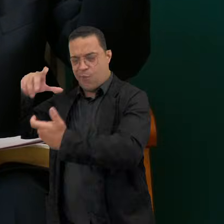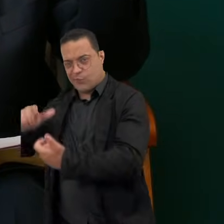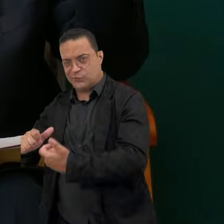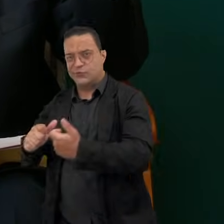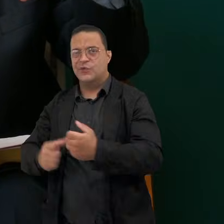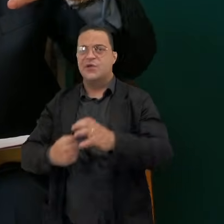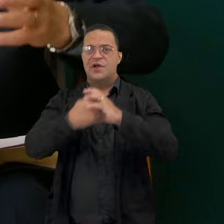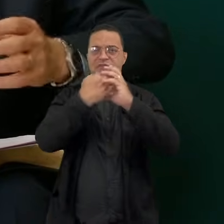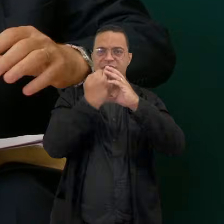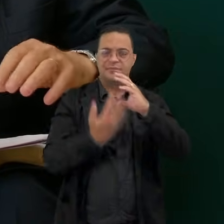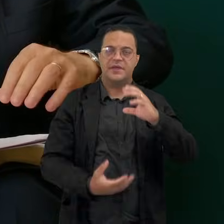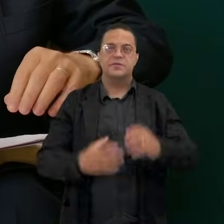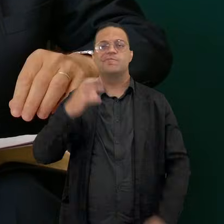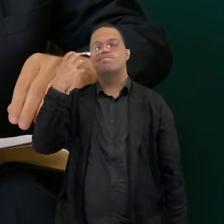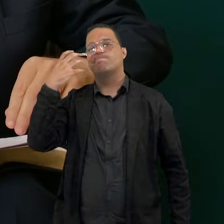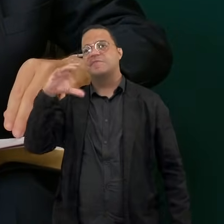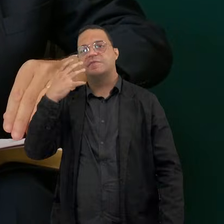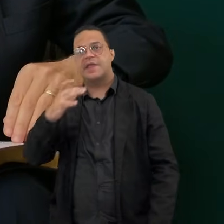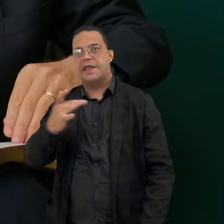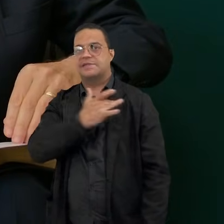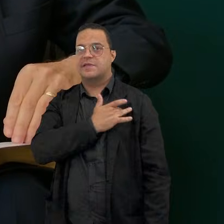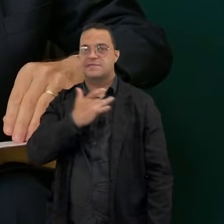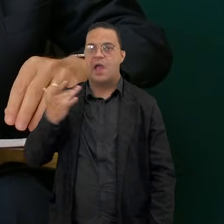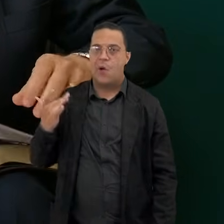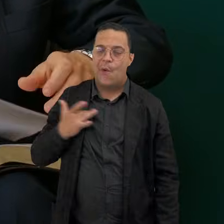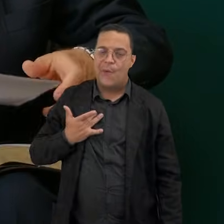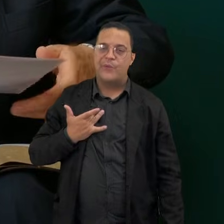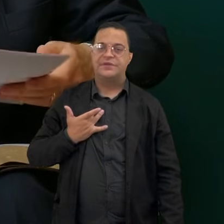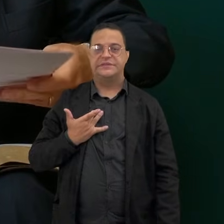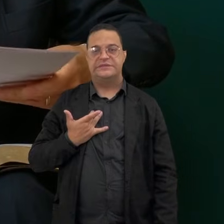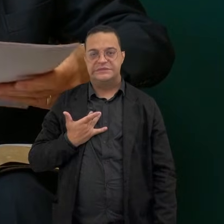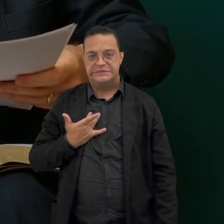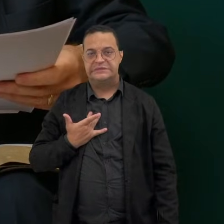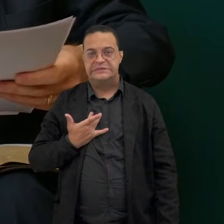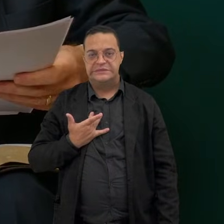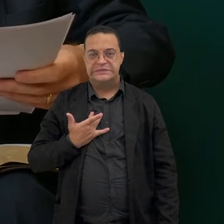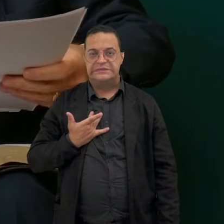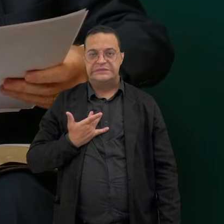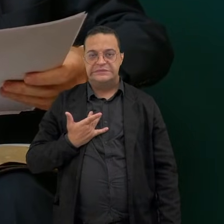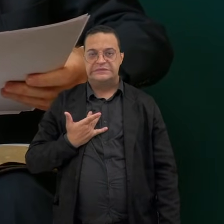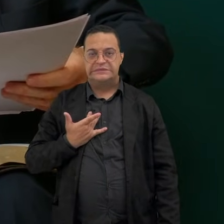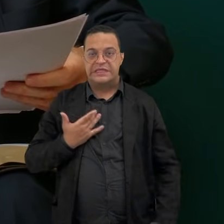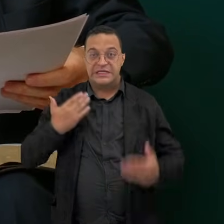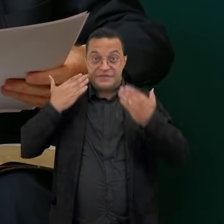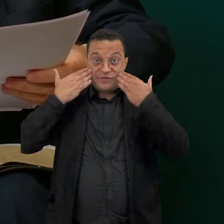vários aspectos, né? Israel tem se destacado. E